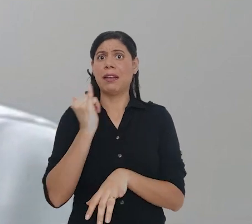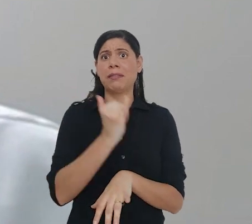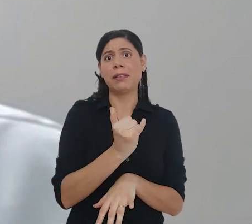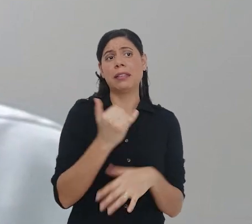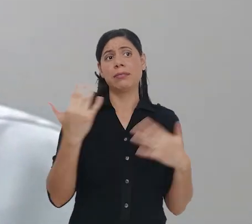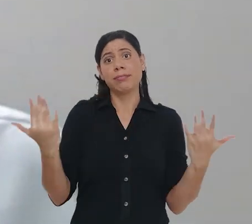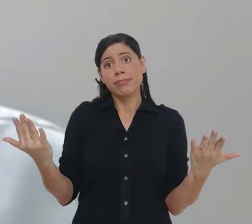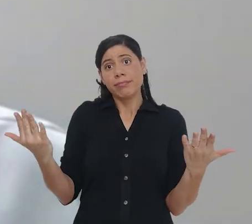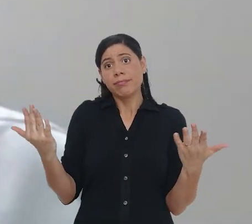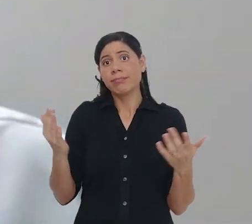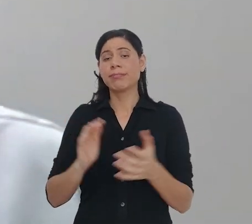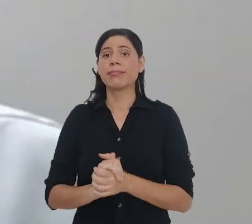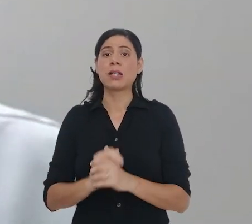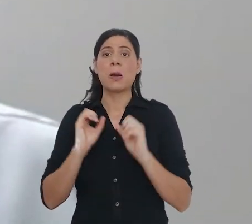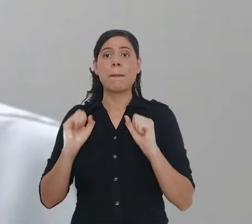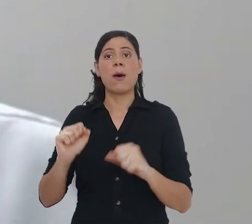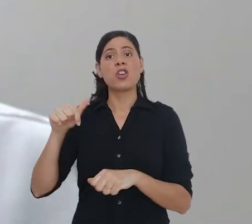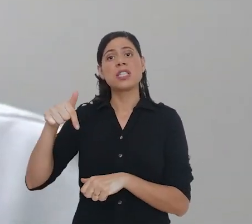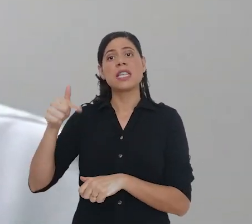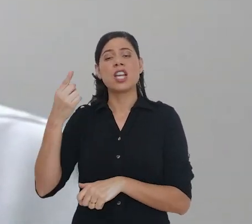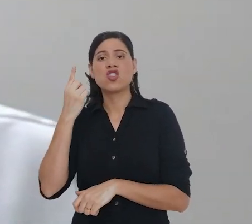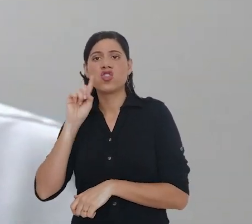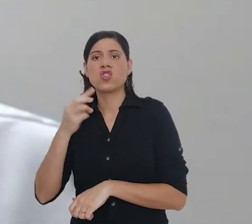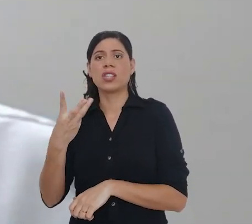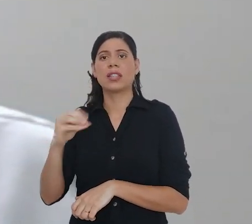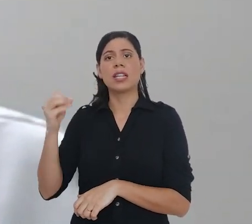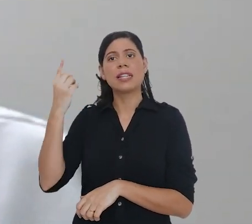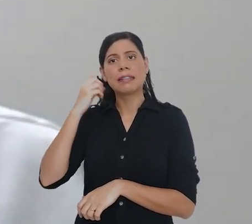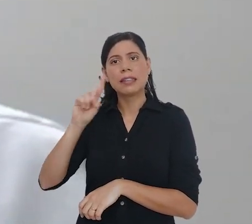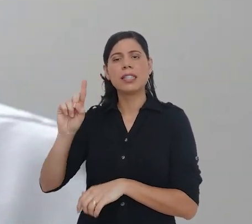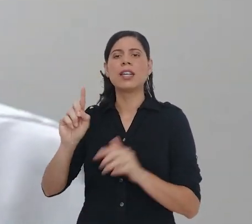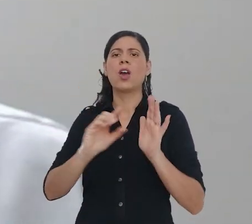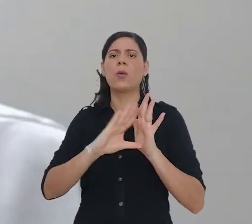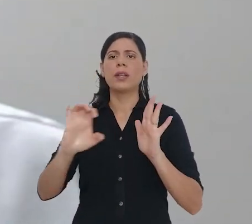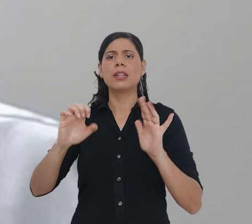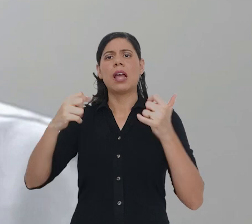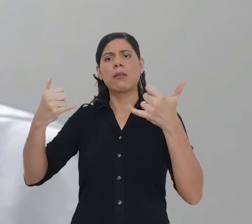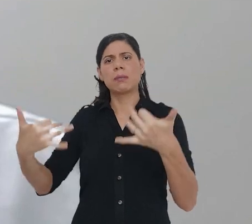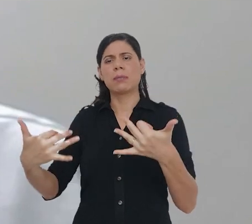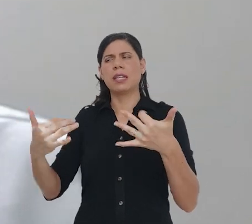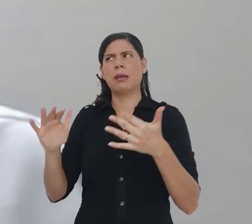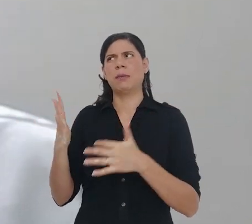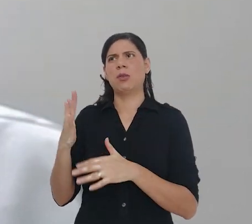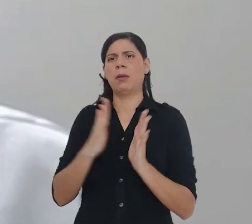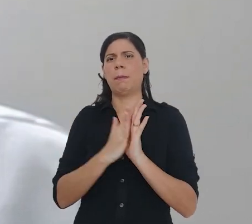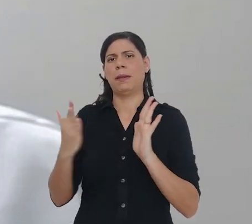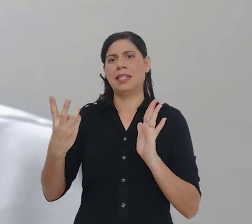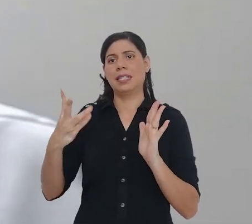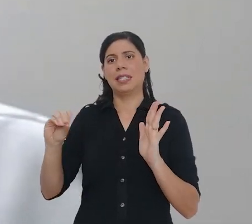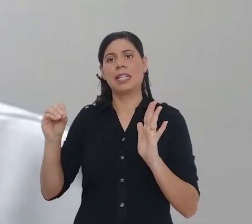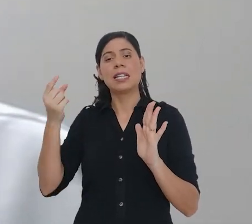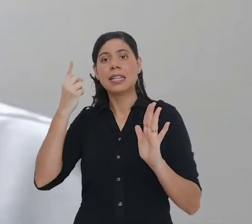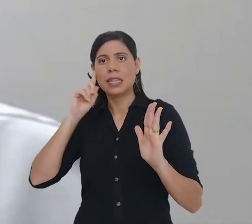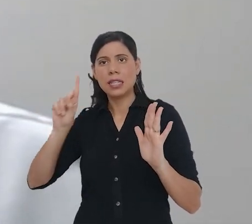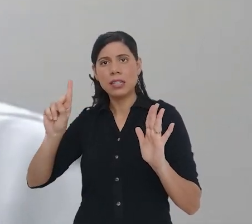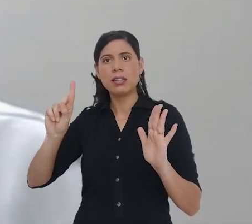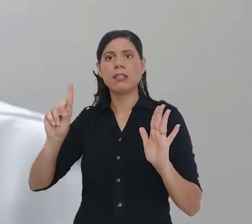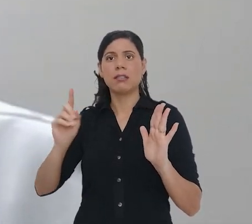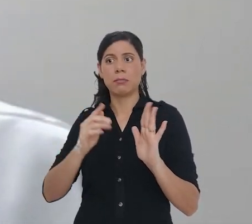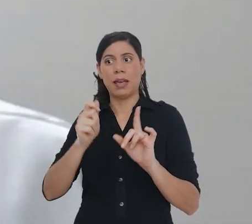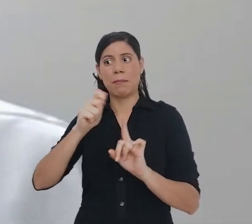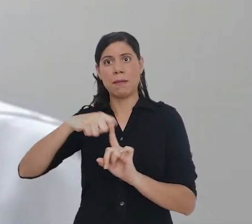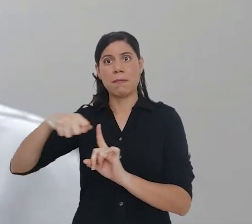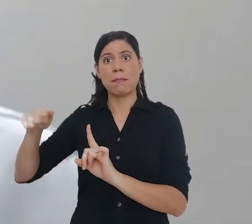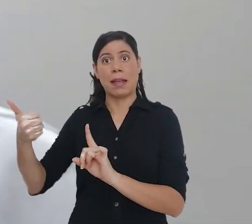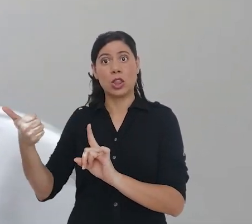você justifica a rescisão, né? Isso pode ser 7 dias, pode ser 30 dias, no edital geralmente se prevê 30 dias,